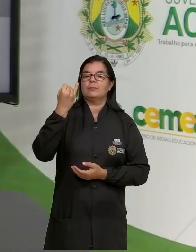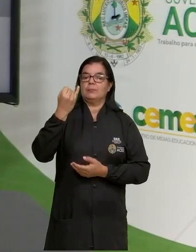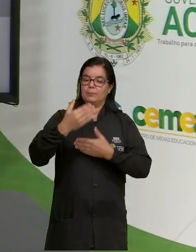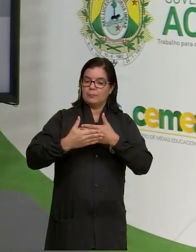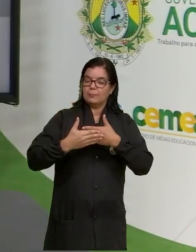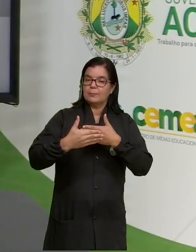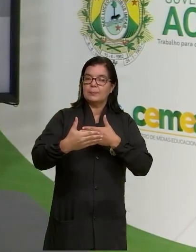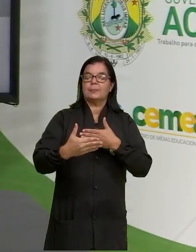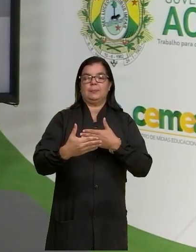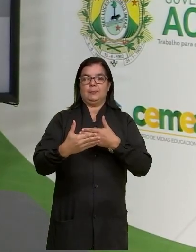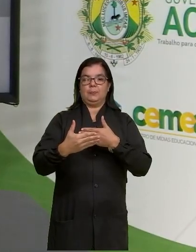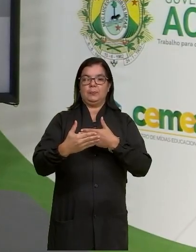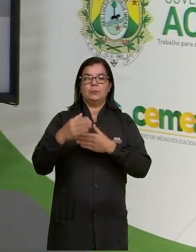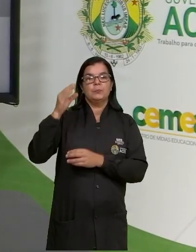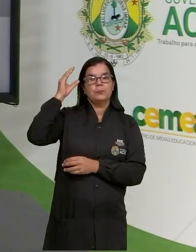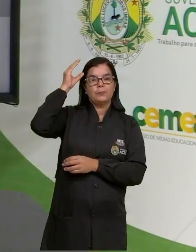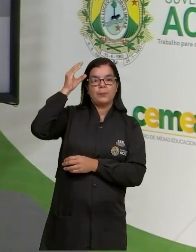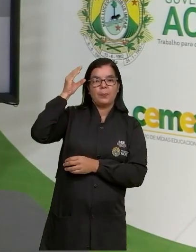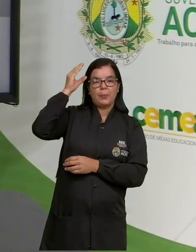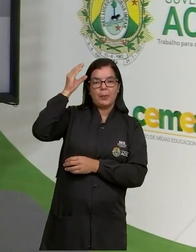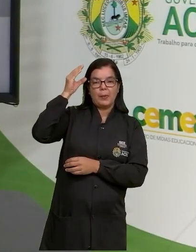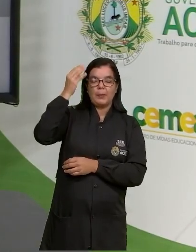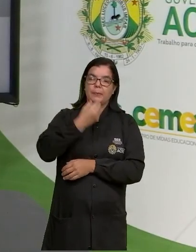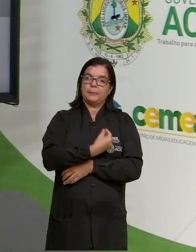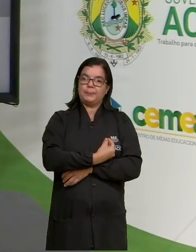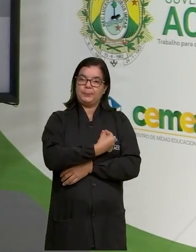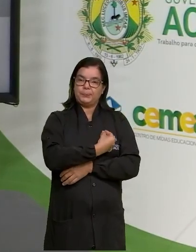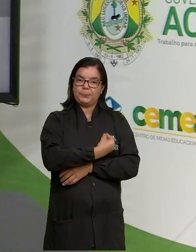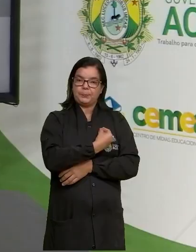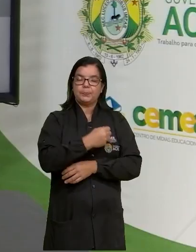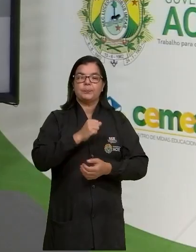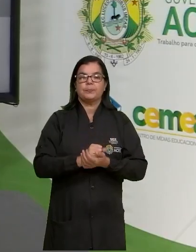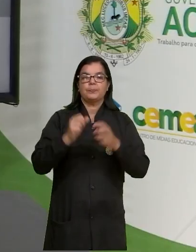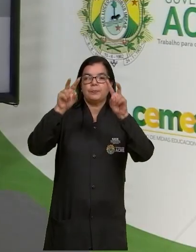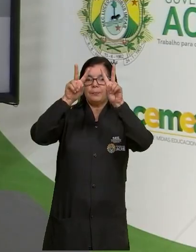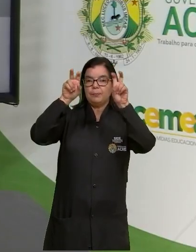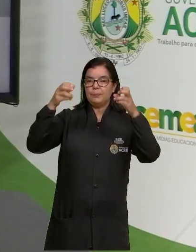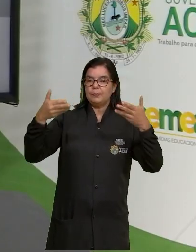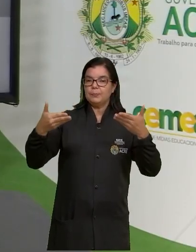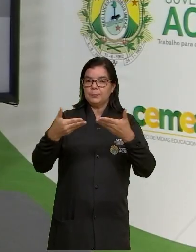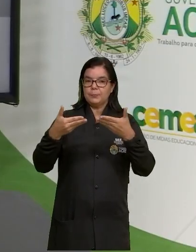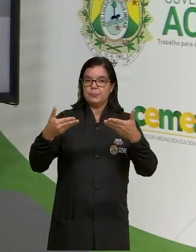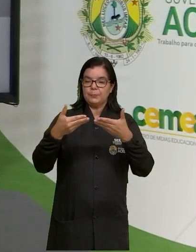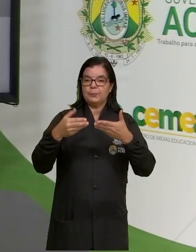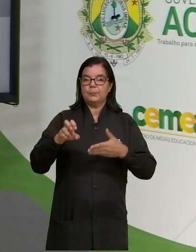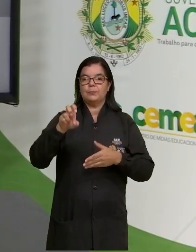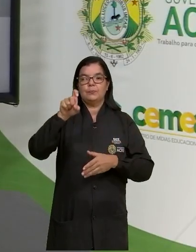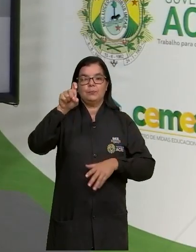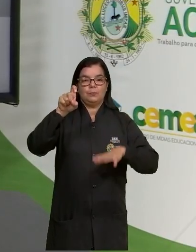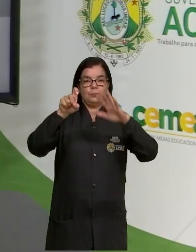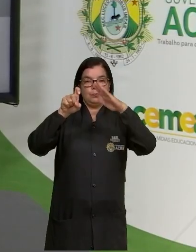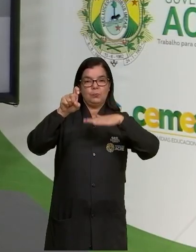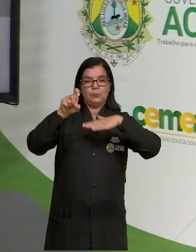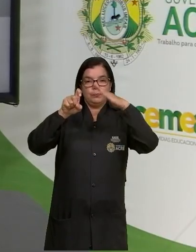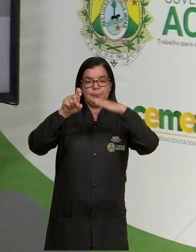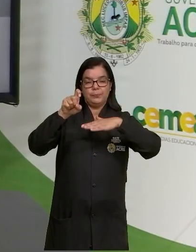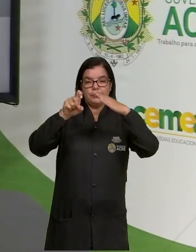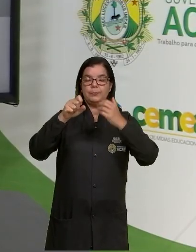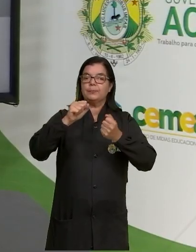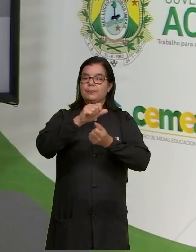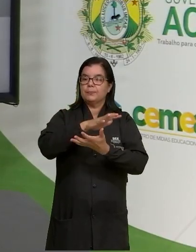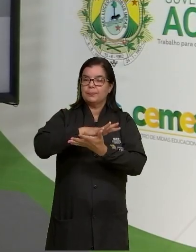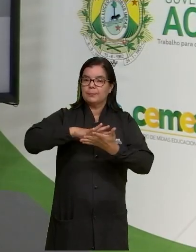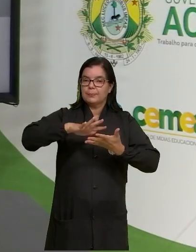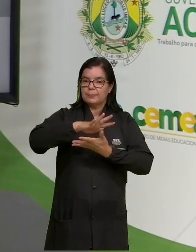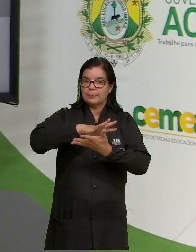passo no conhecimento da realidade. O tema de hoje é mitologia e cosmologia